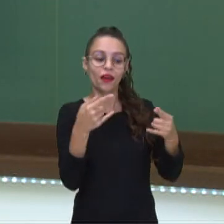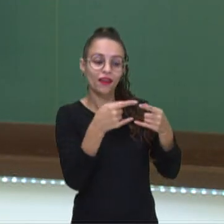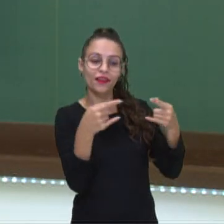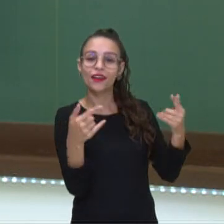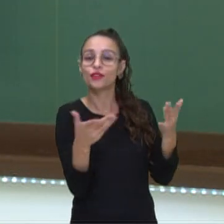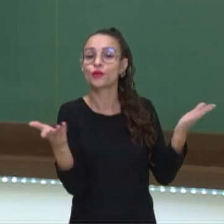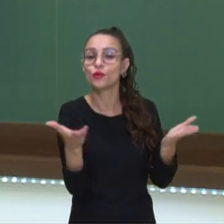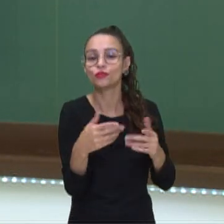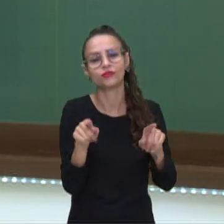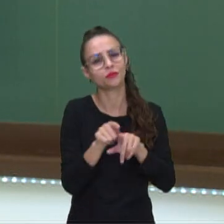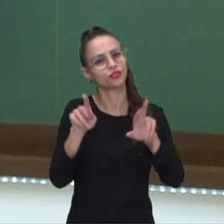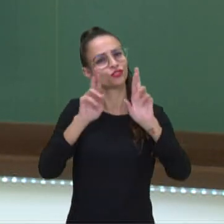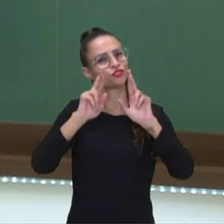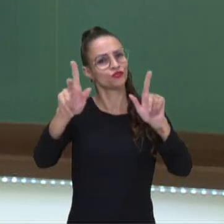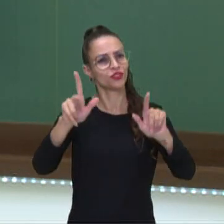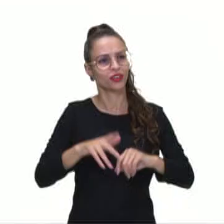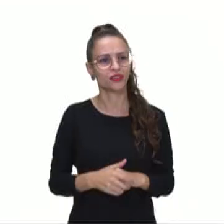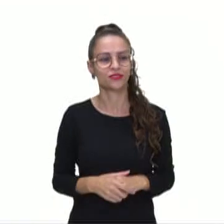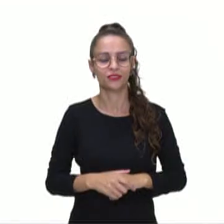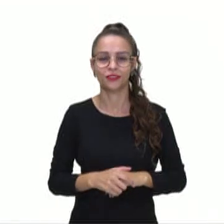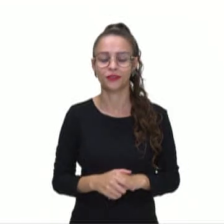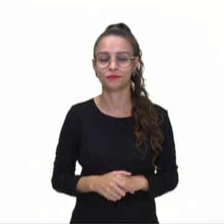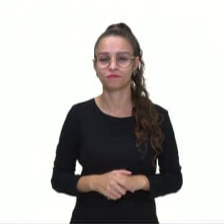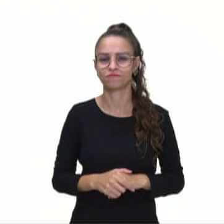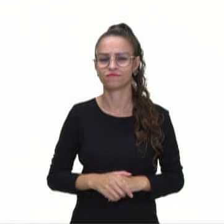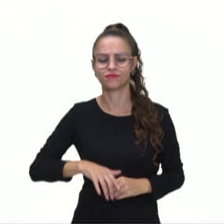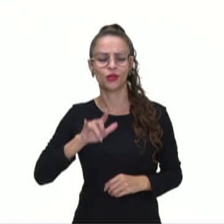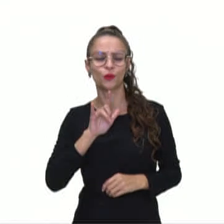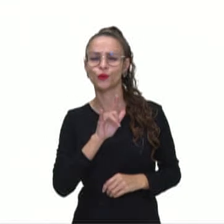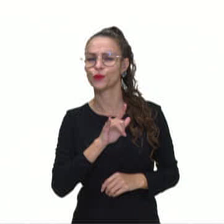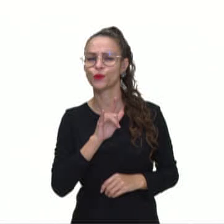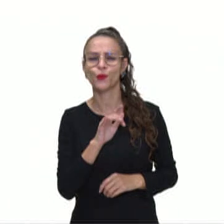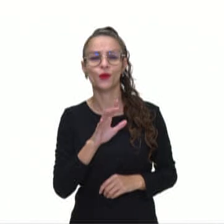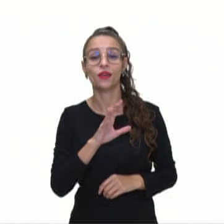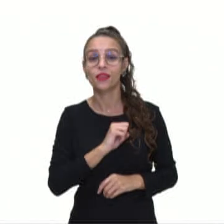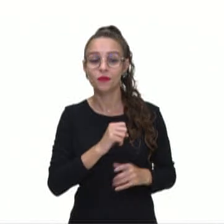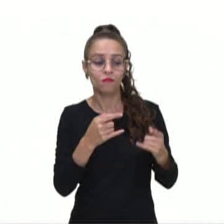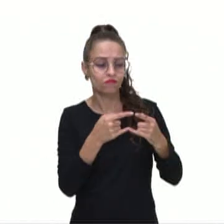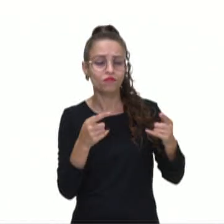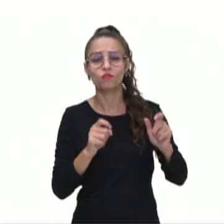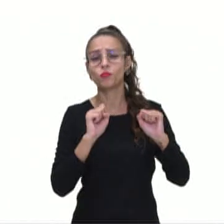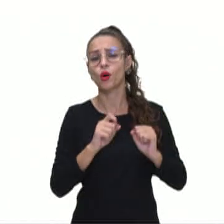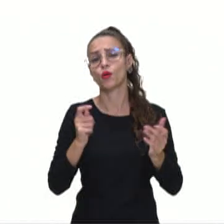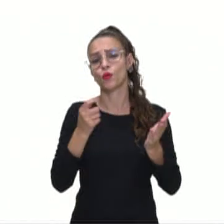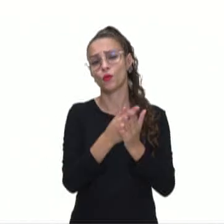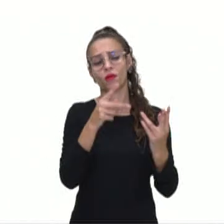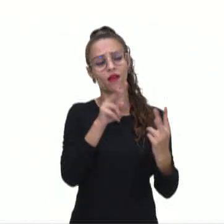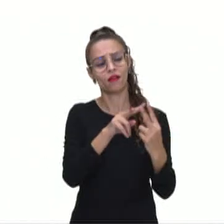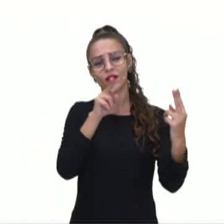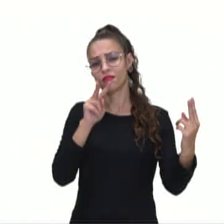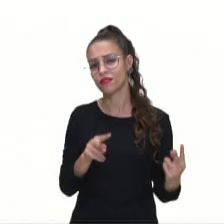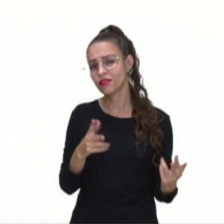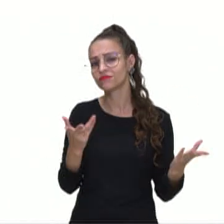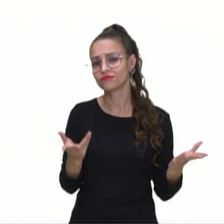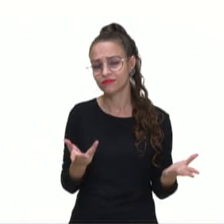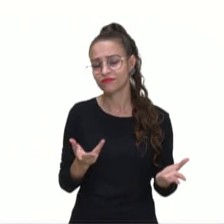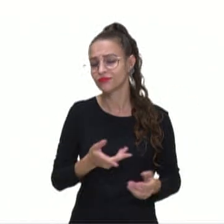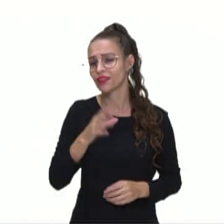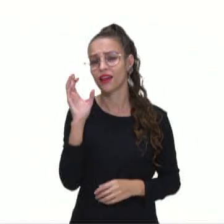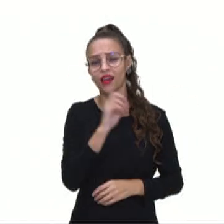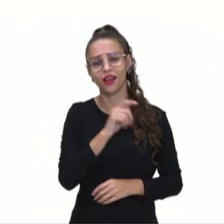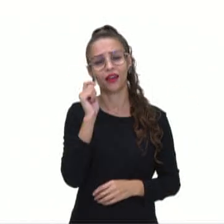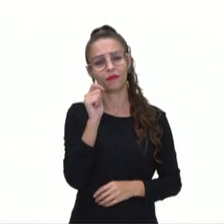hoje ela é diferenciada. Fãs podem comprar seus ingressos online em formato digital em poucos